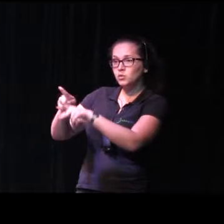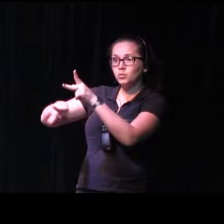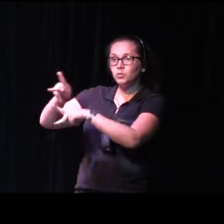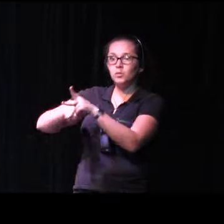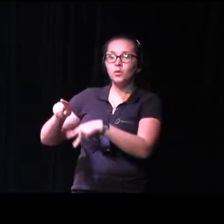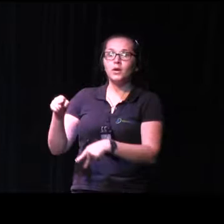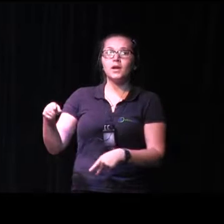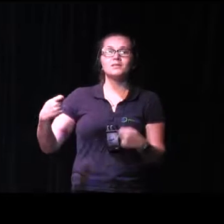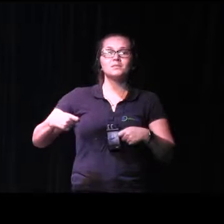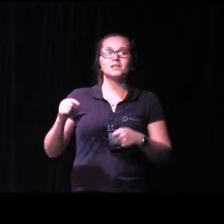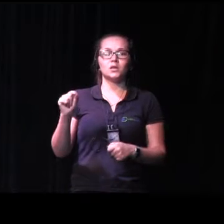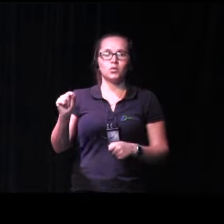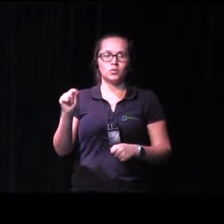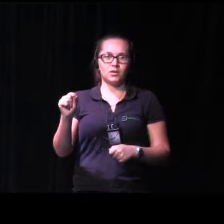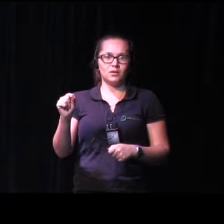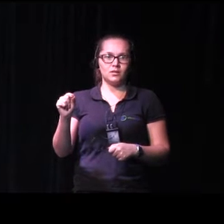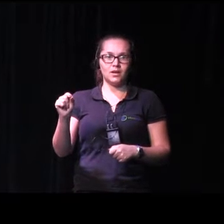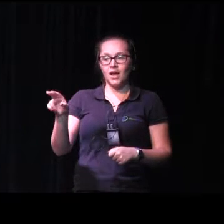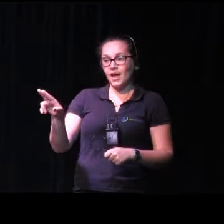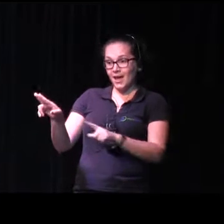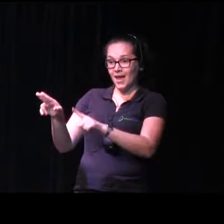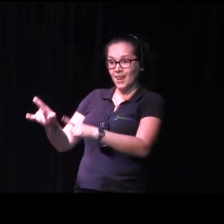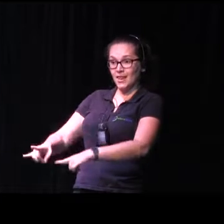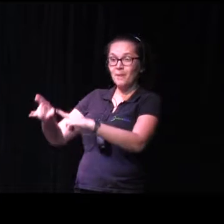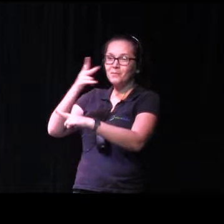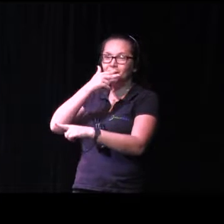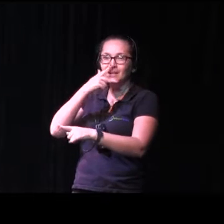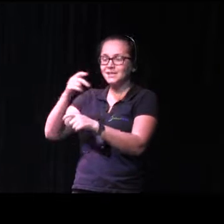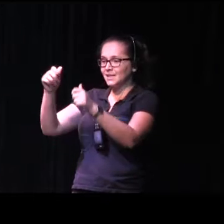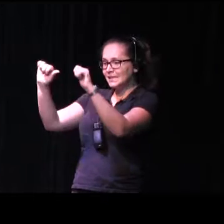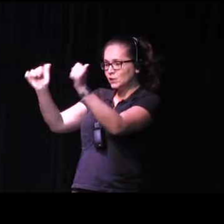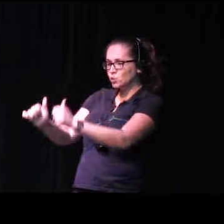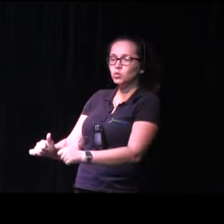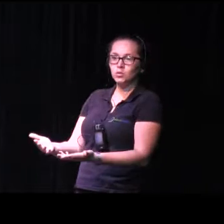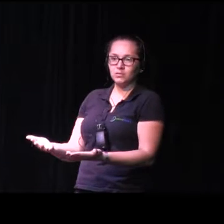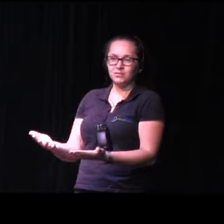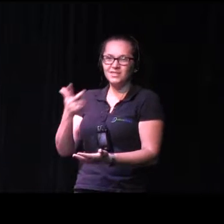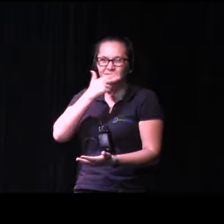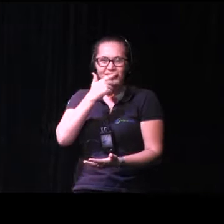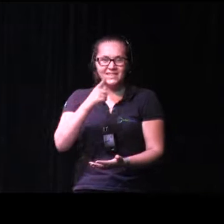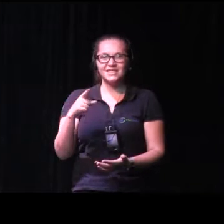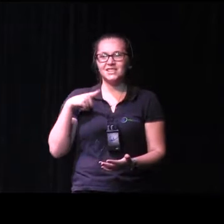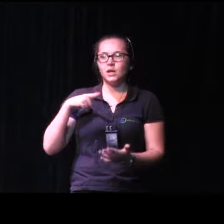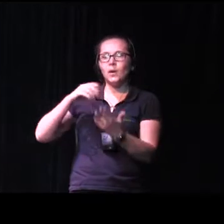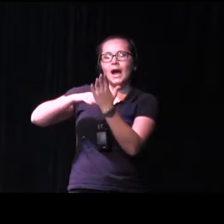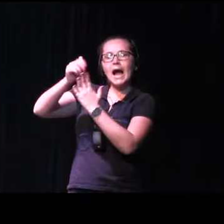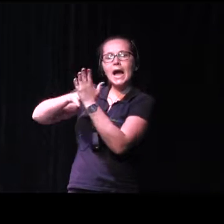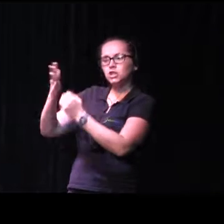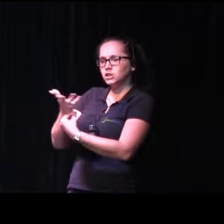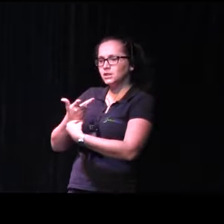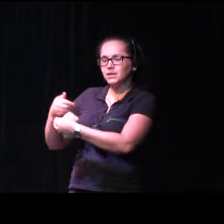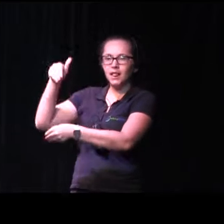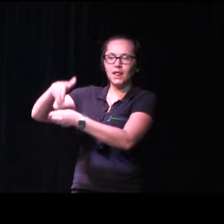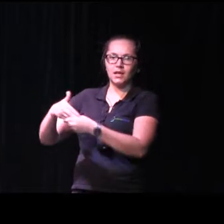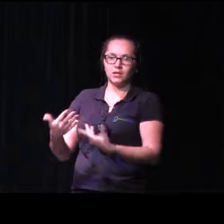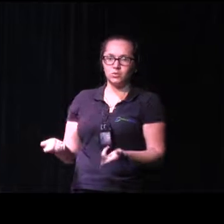repetido no espaço público, ele deve se converter numa peça escultórica, como se fosse uma